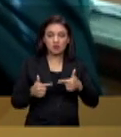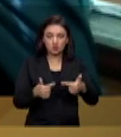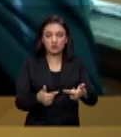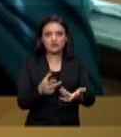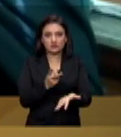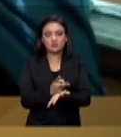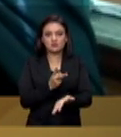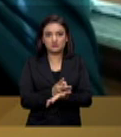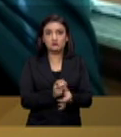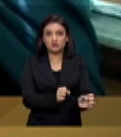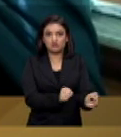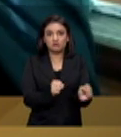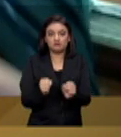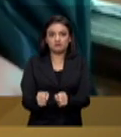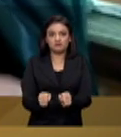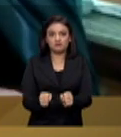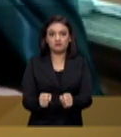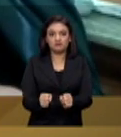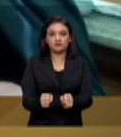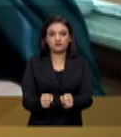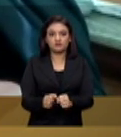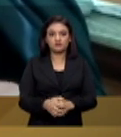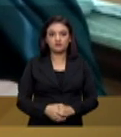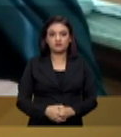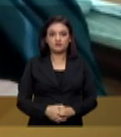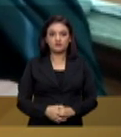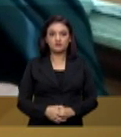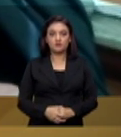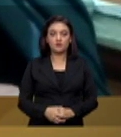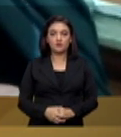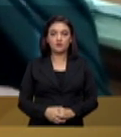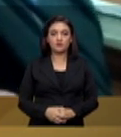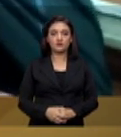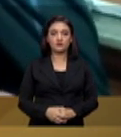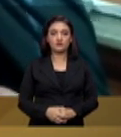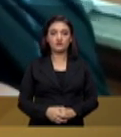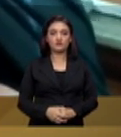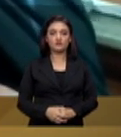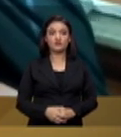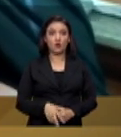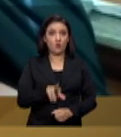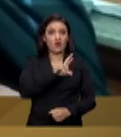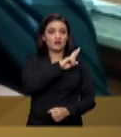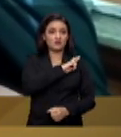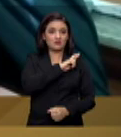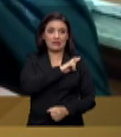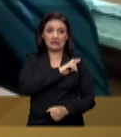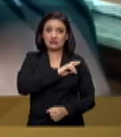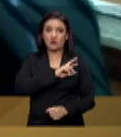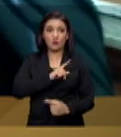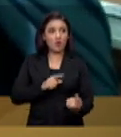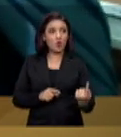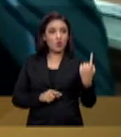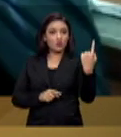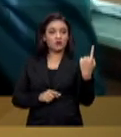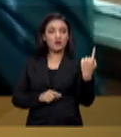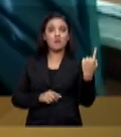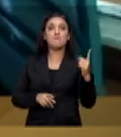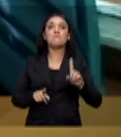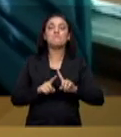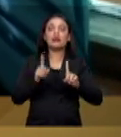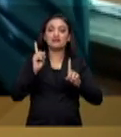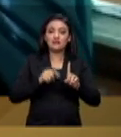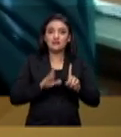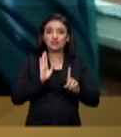poder, a incumbência fosse não individual, mas fosse do